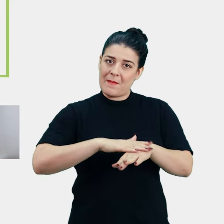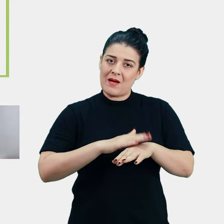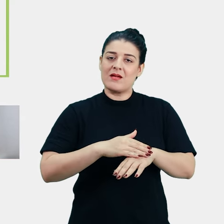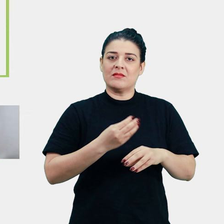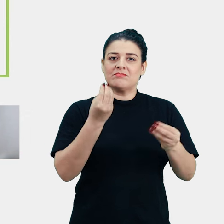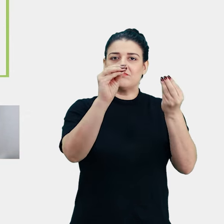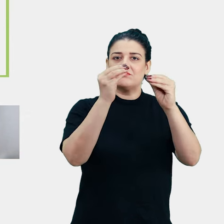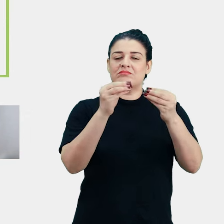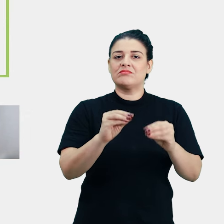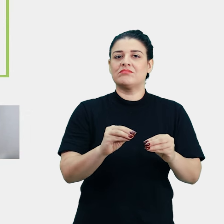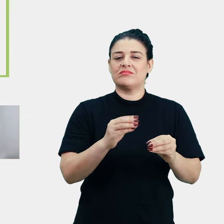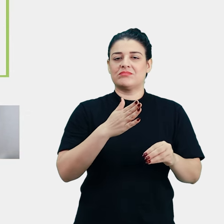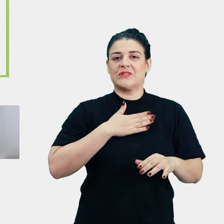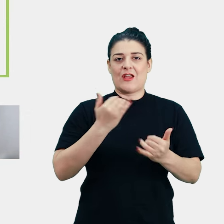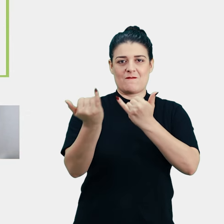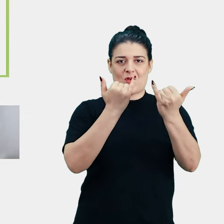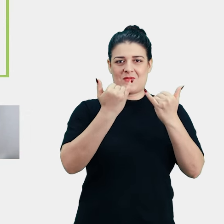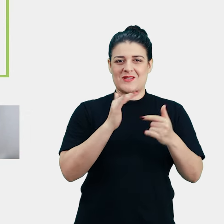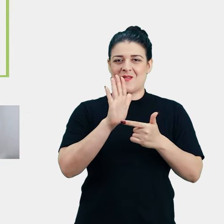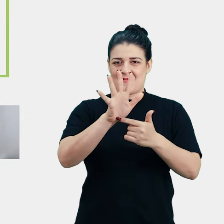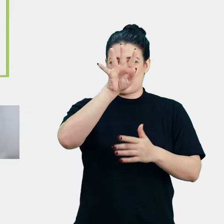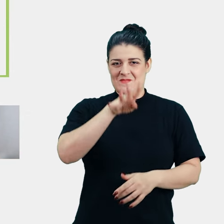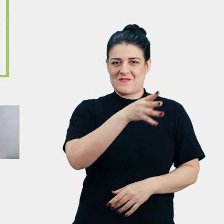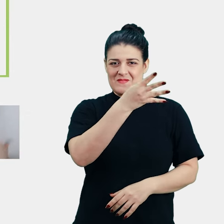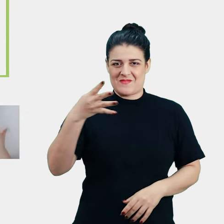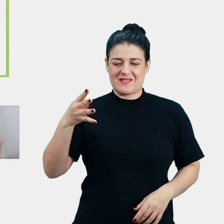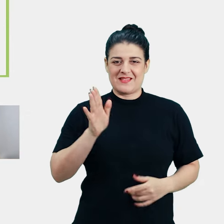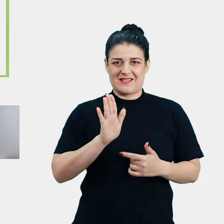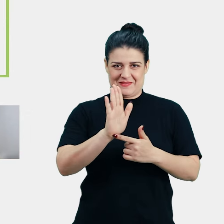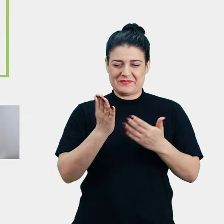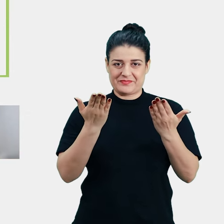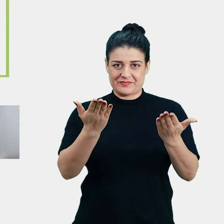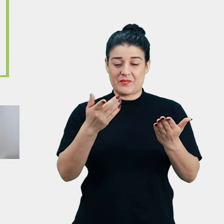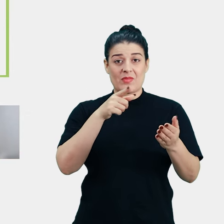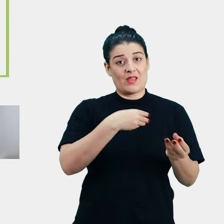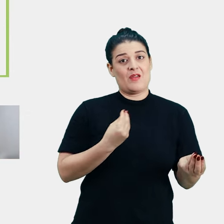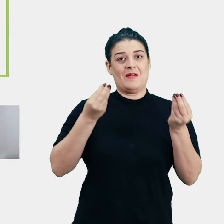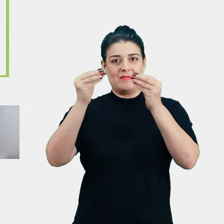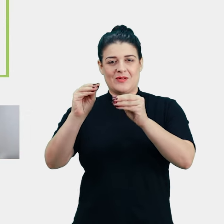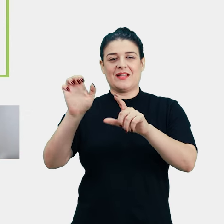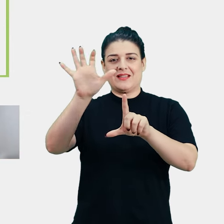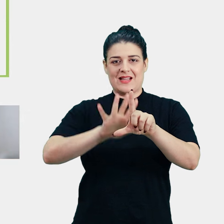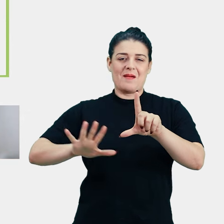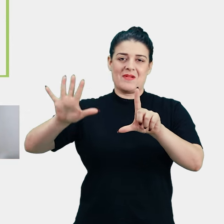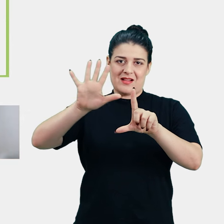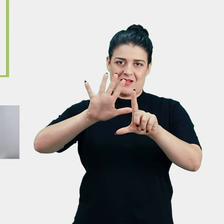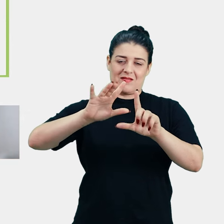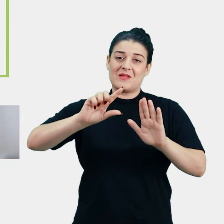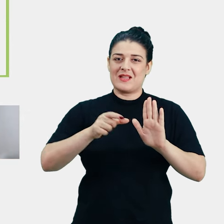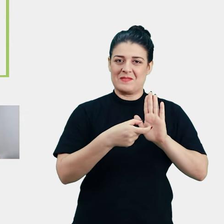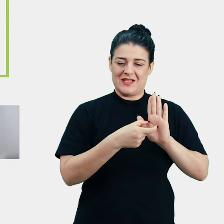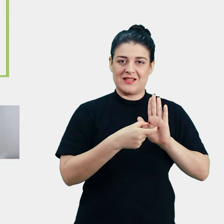de vocês, como eu mostro aqui nessa planilha do Excel, e inserir na plataforma, tá? No